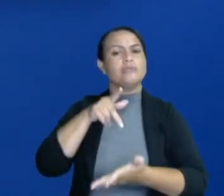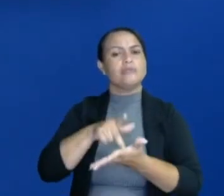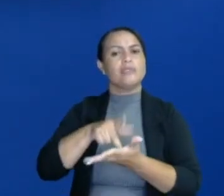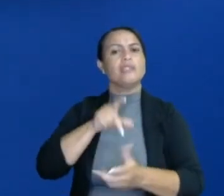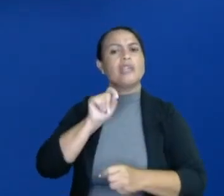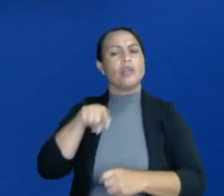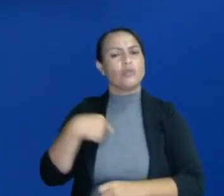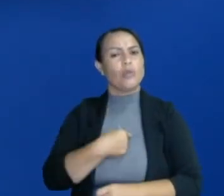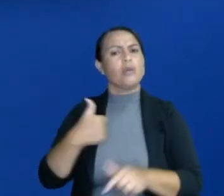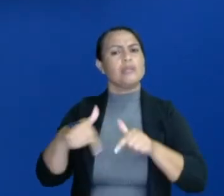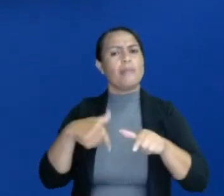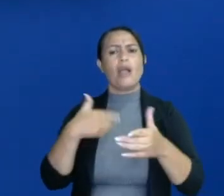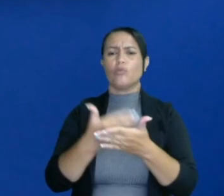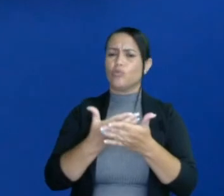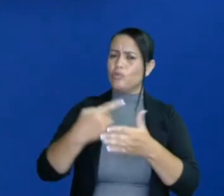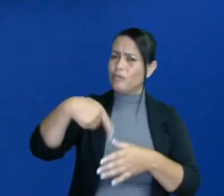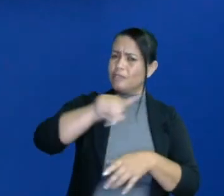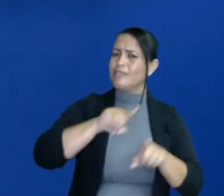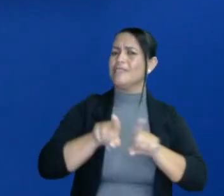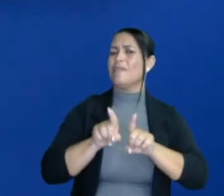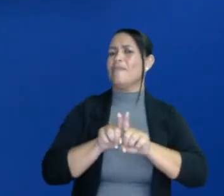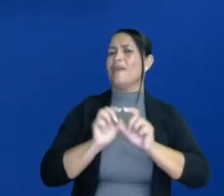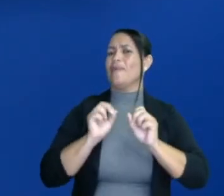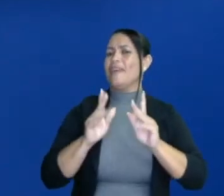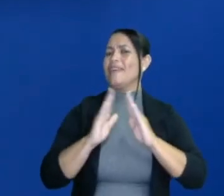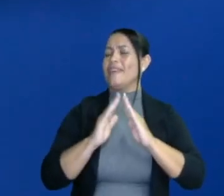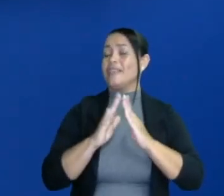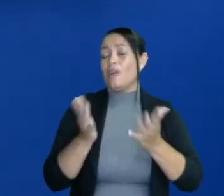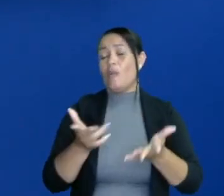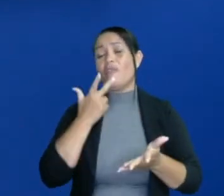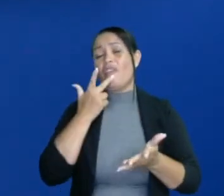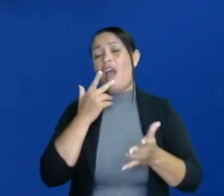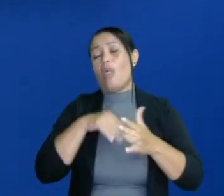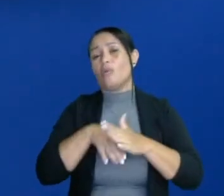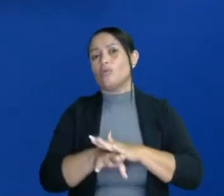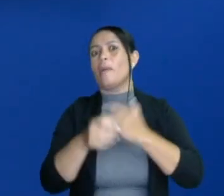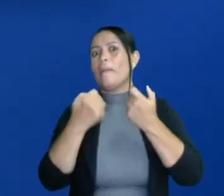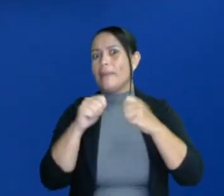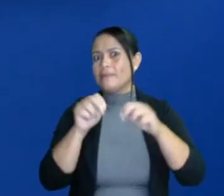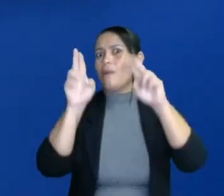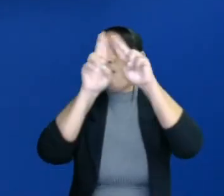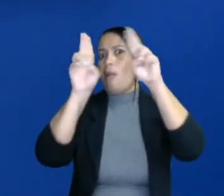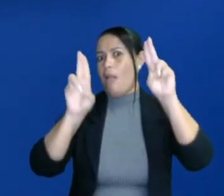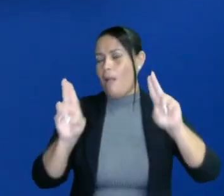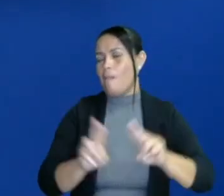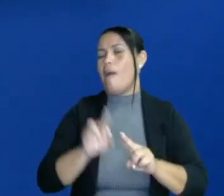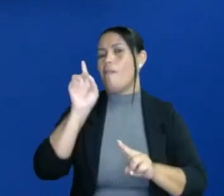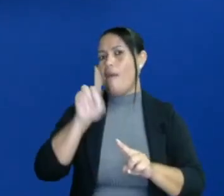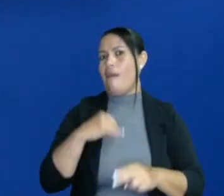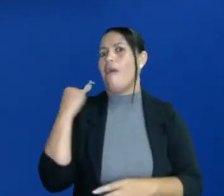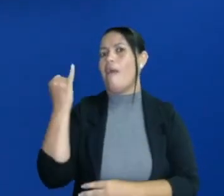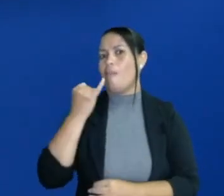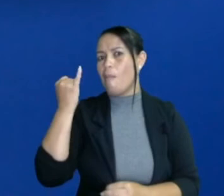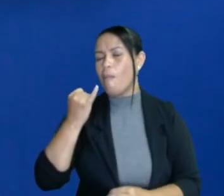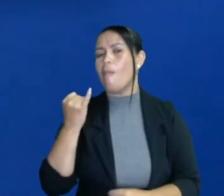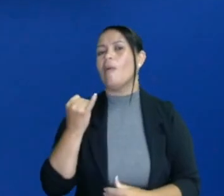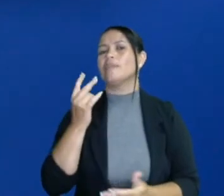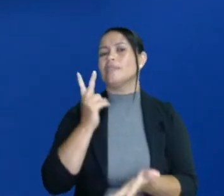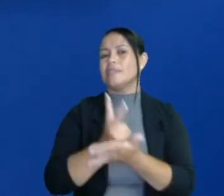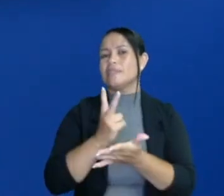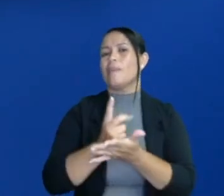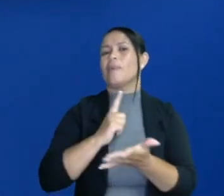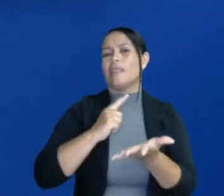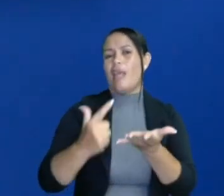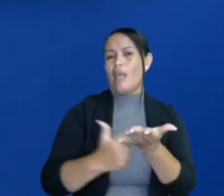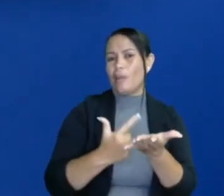e, com certeza, o seu estudo também em casa, tá? É como eu costumo dizer, tem que olhar mapa. O mapa é uma ferramenta que está lá no livro